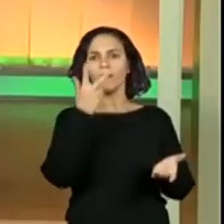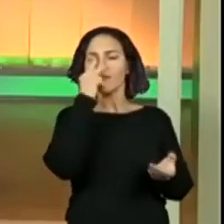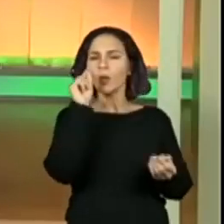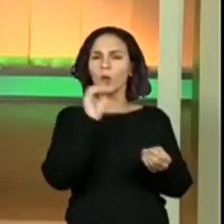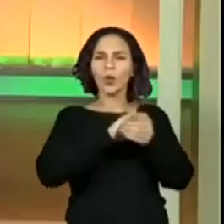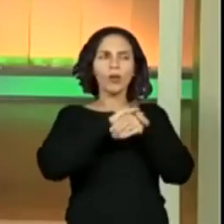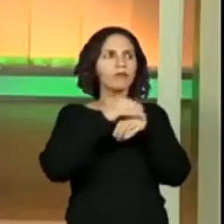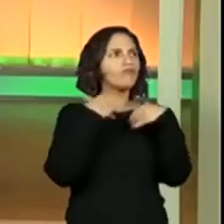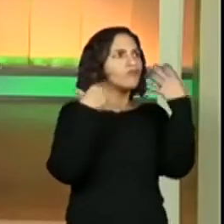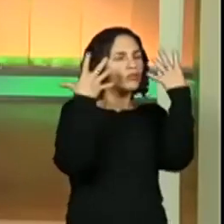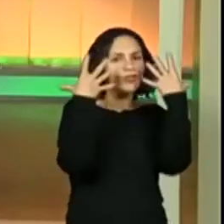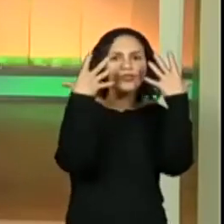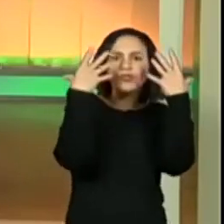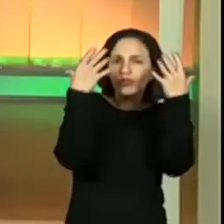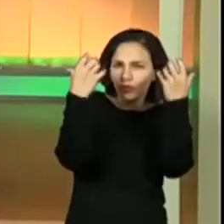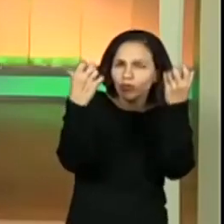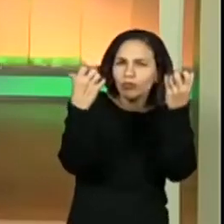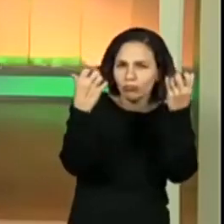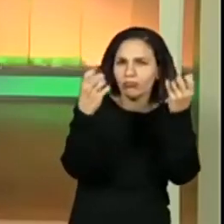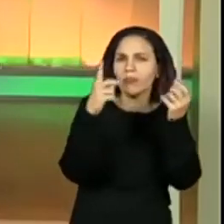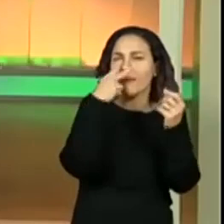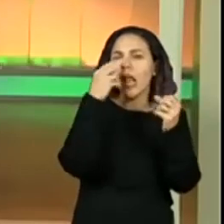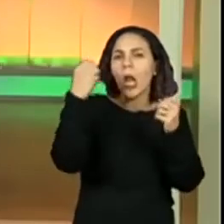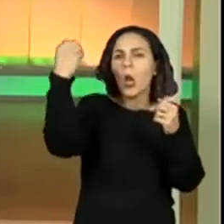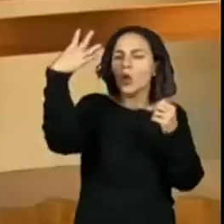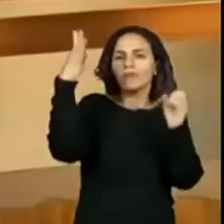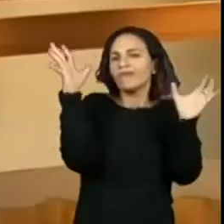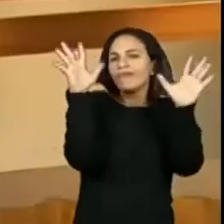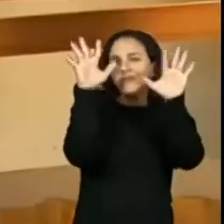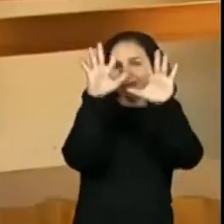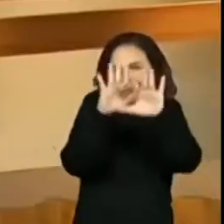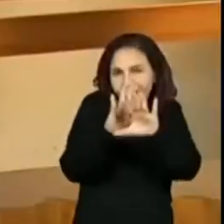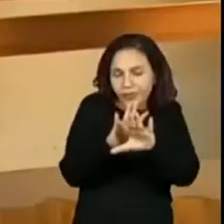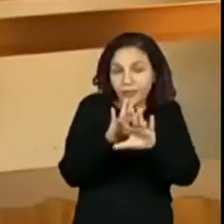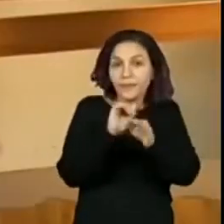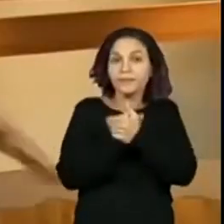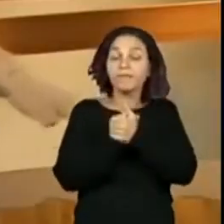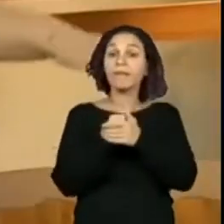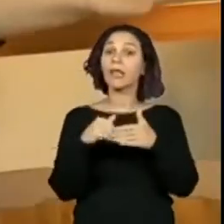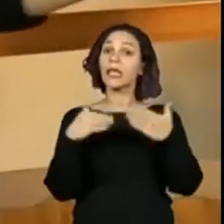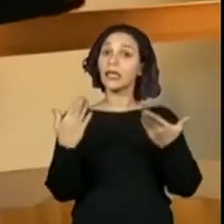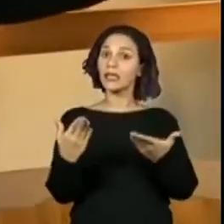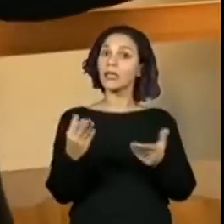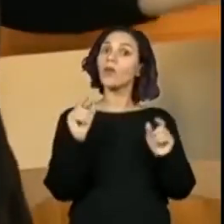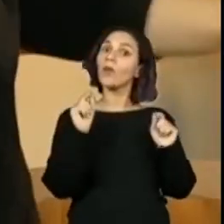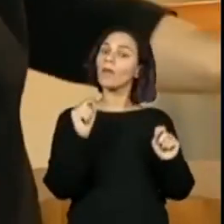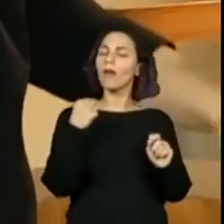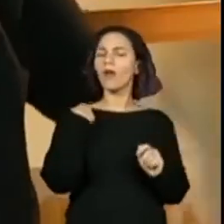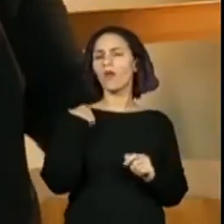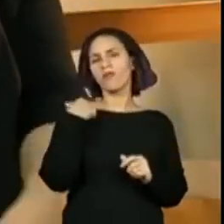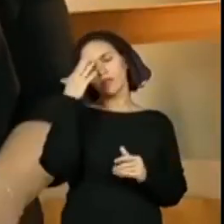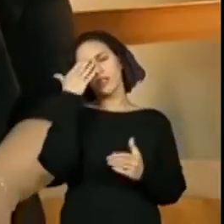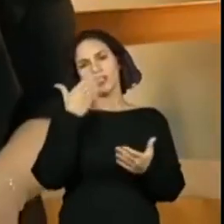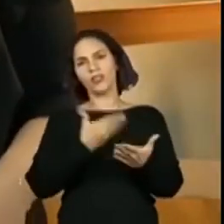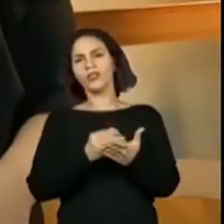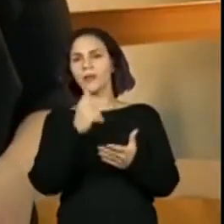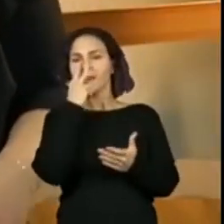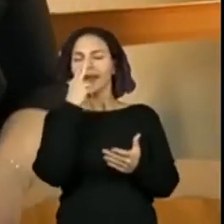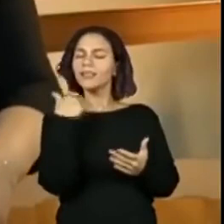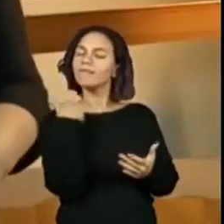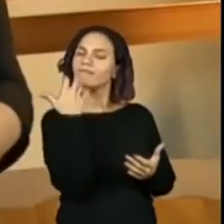visibilidade praticamente nenhuma. Então, acredito que ela exerce um fascínio exatamente por